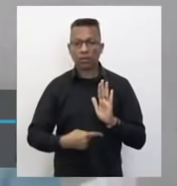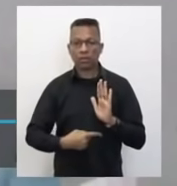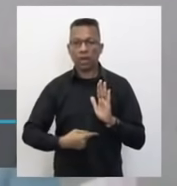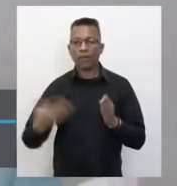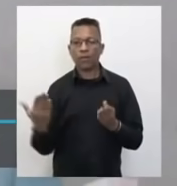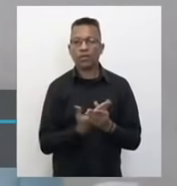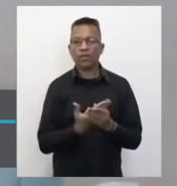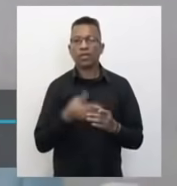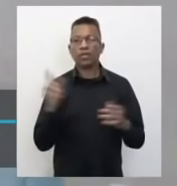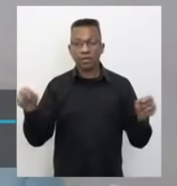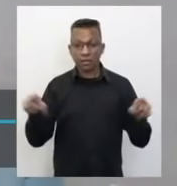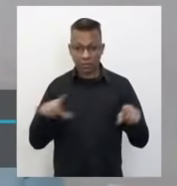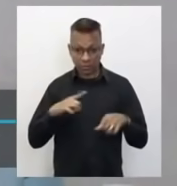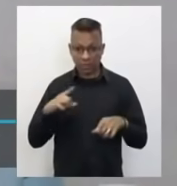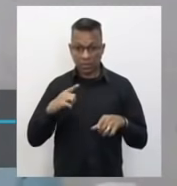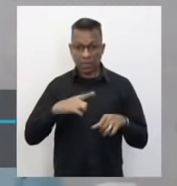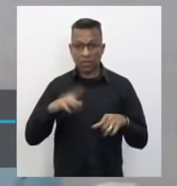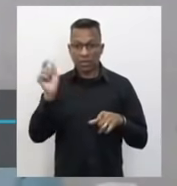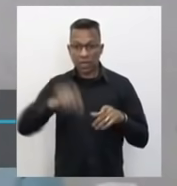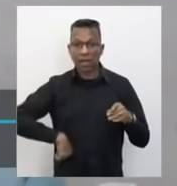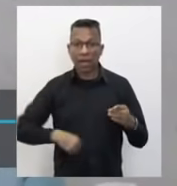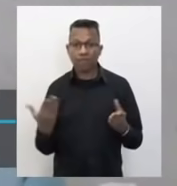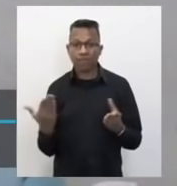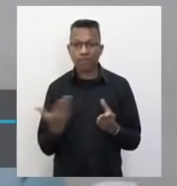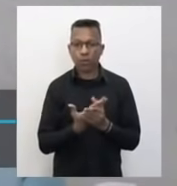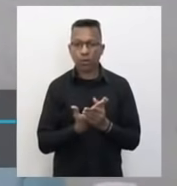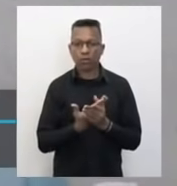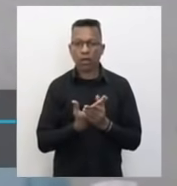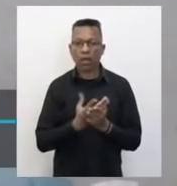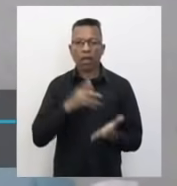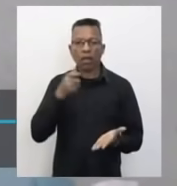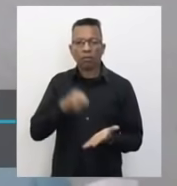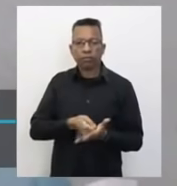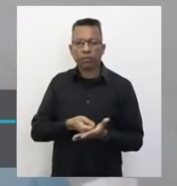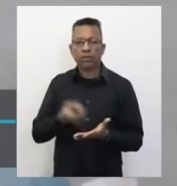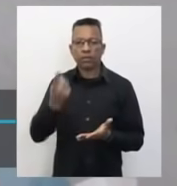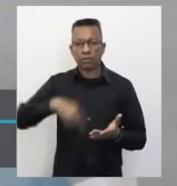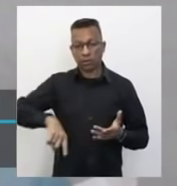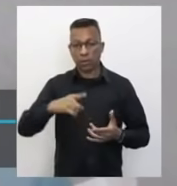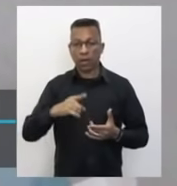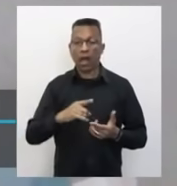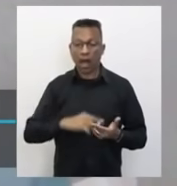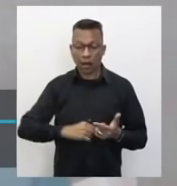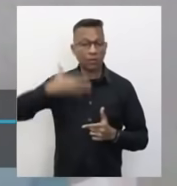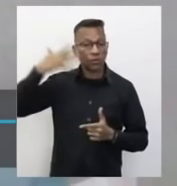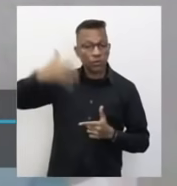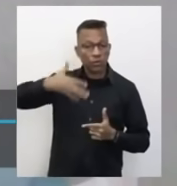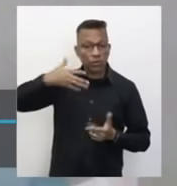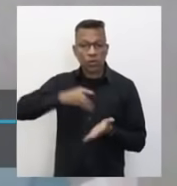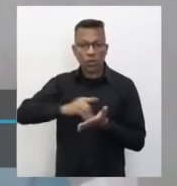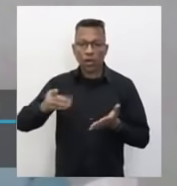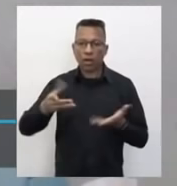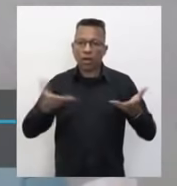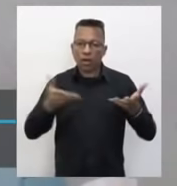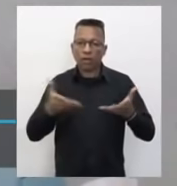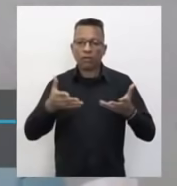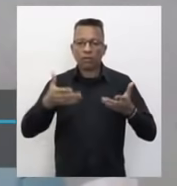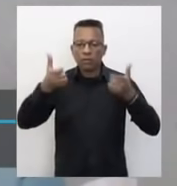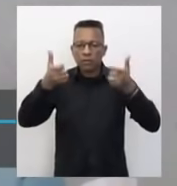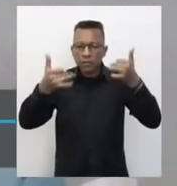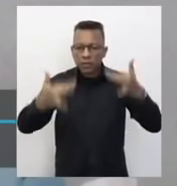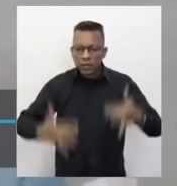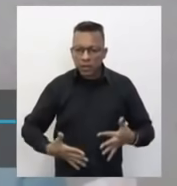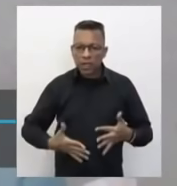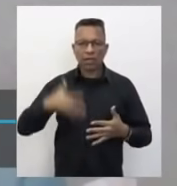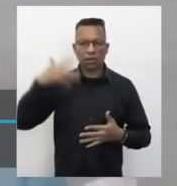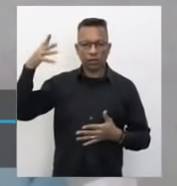existem sim penalizações por conta dos discursos de ódio. E nós vamos falar um pouquinho sobre esses discursos de